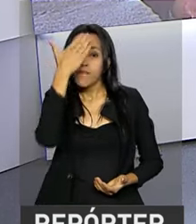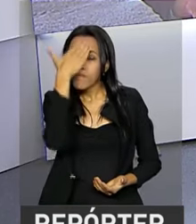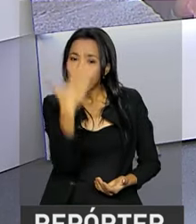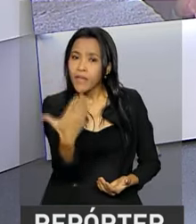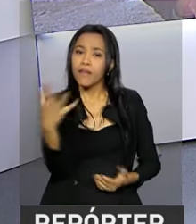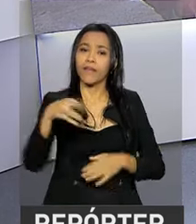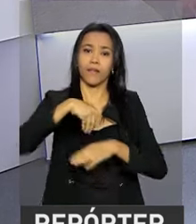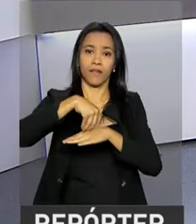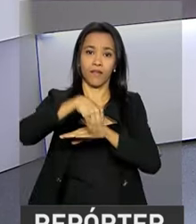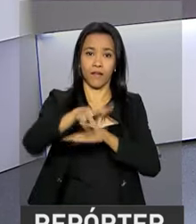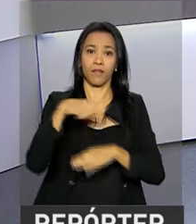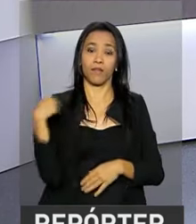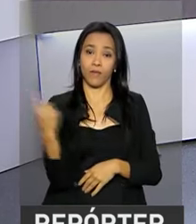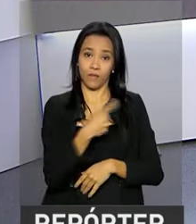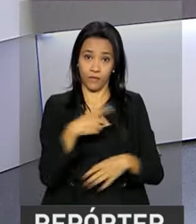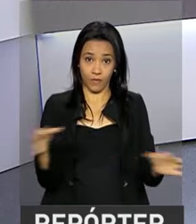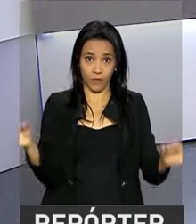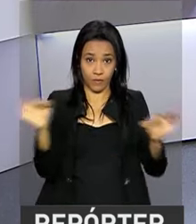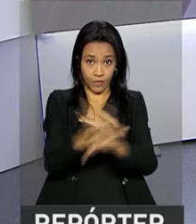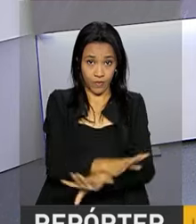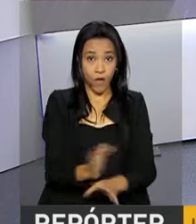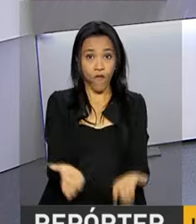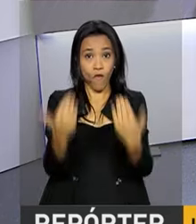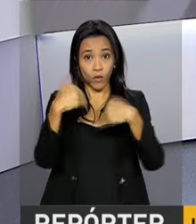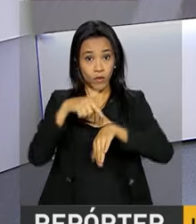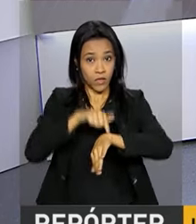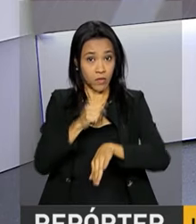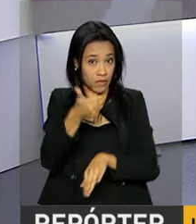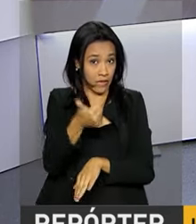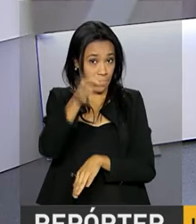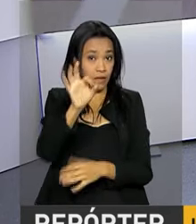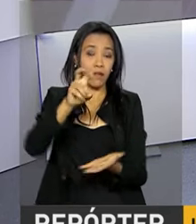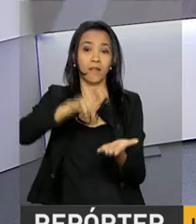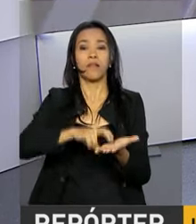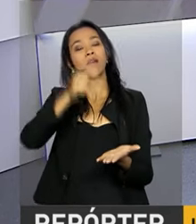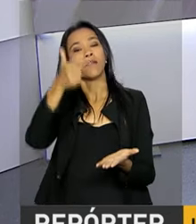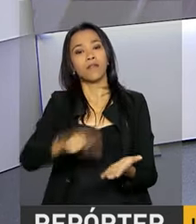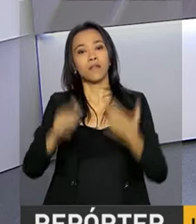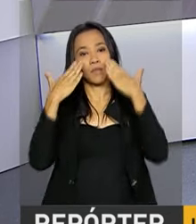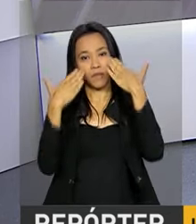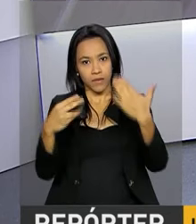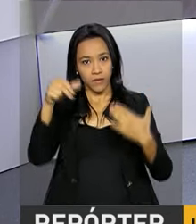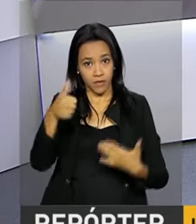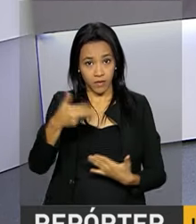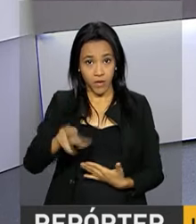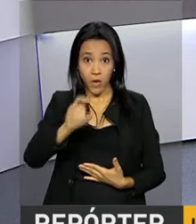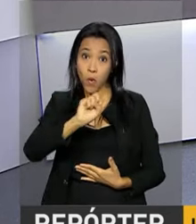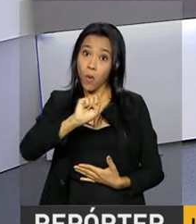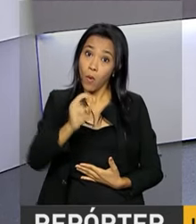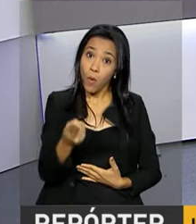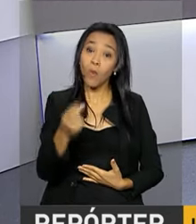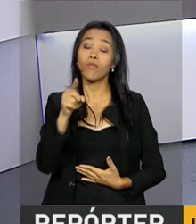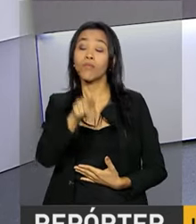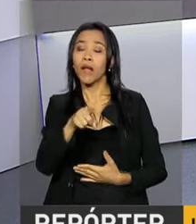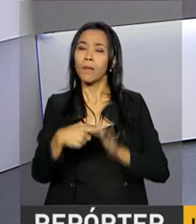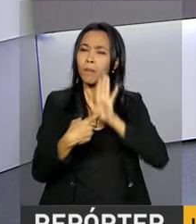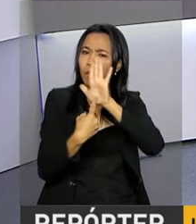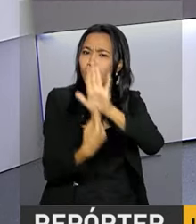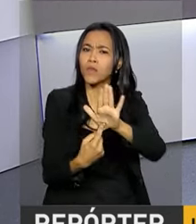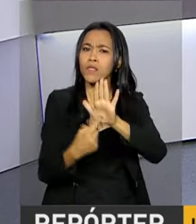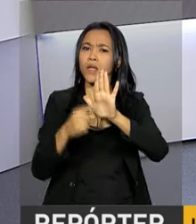informações nós ficamos por aqui mas voltamos às 10 da manhã na próxima edição do repóter NBR ou entrando ao vivo para